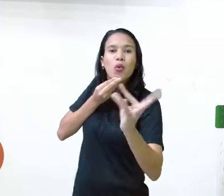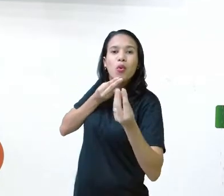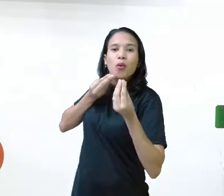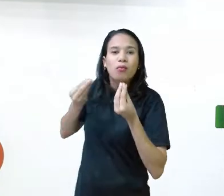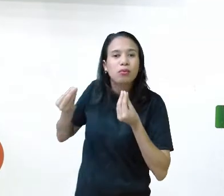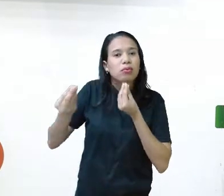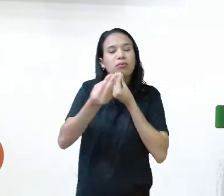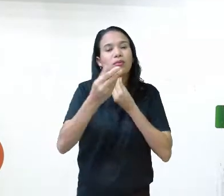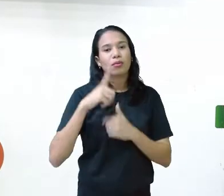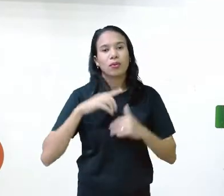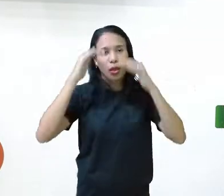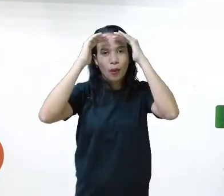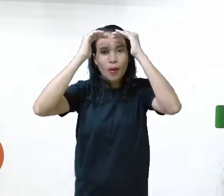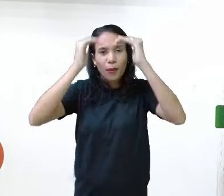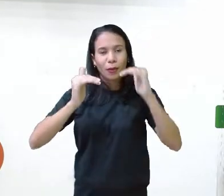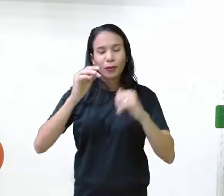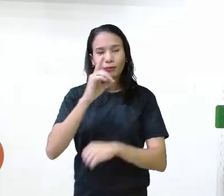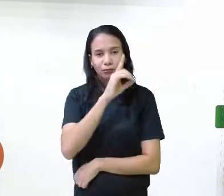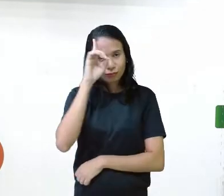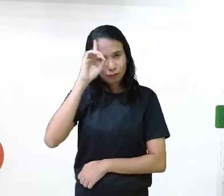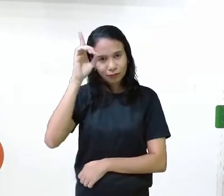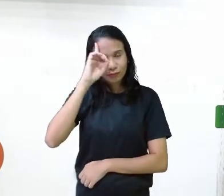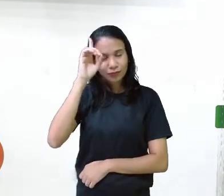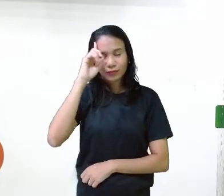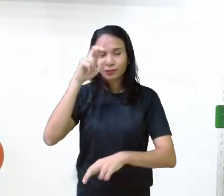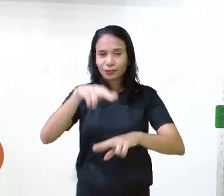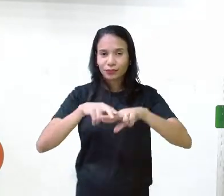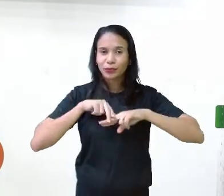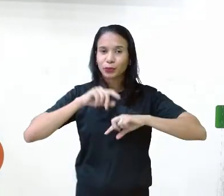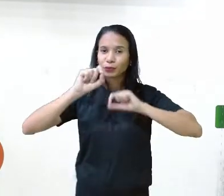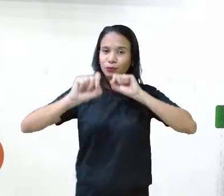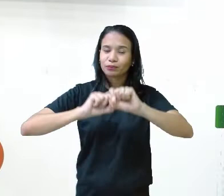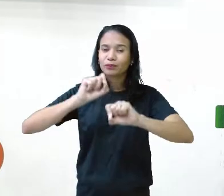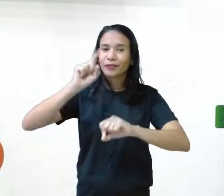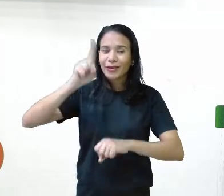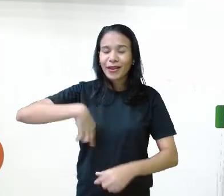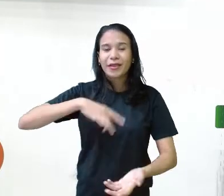convivência respeitosa. Então, é muito